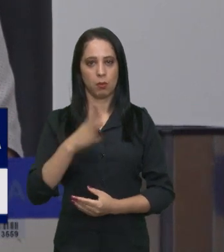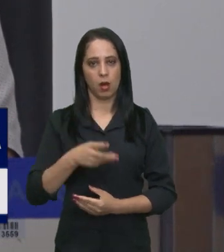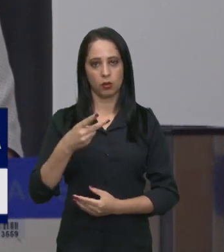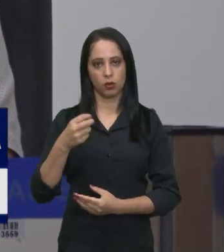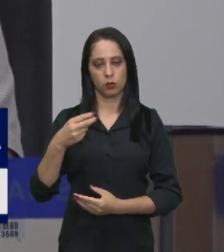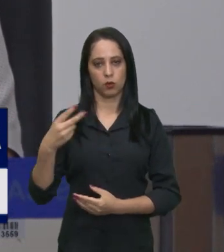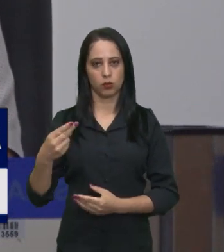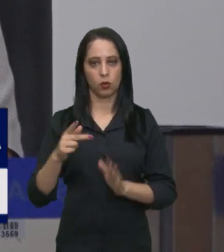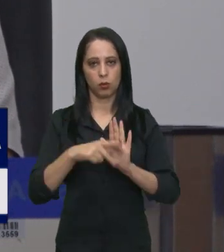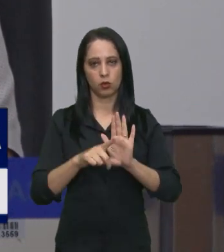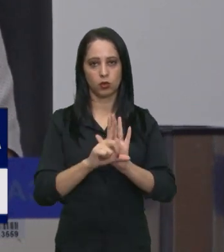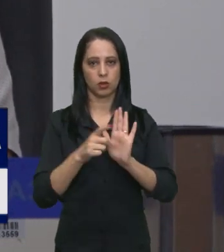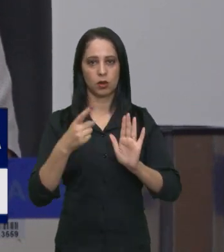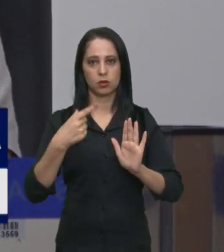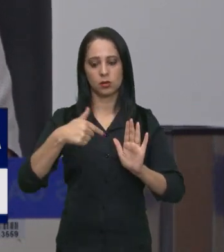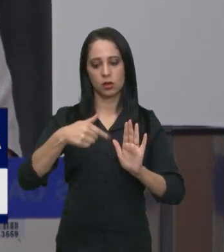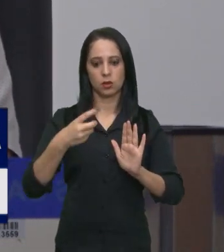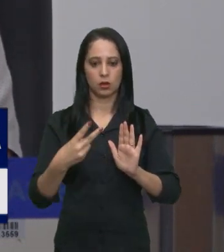2841/2022, projeto de lei número